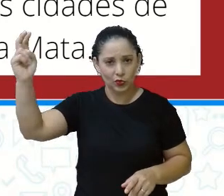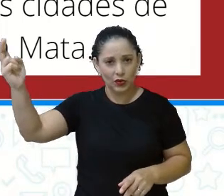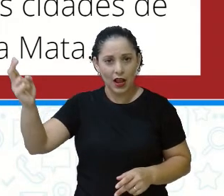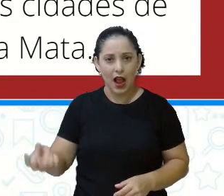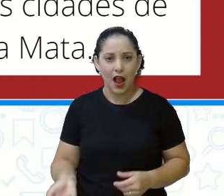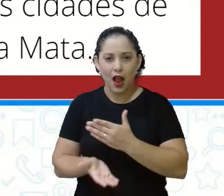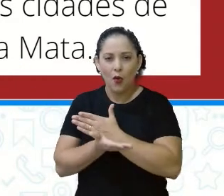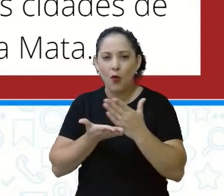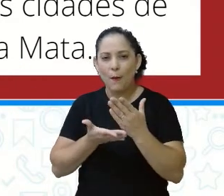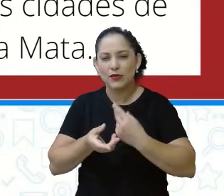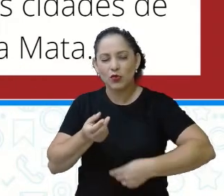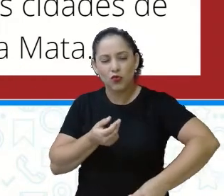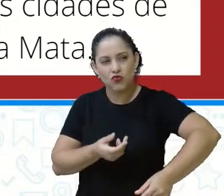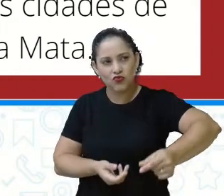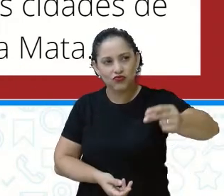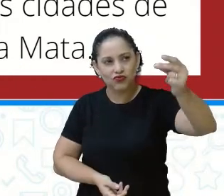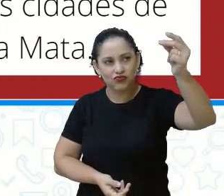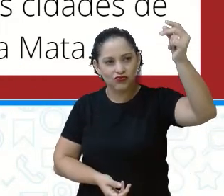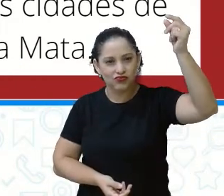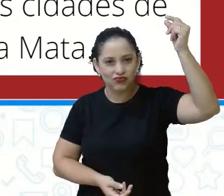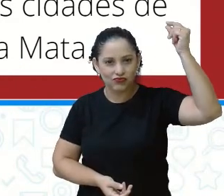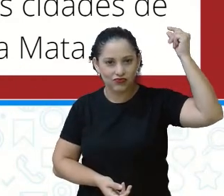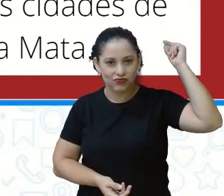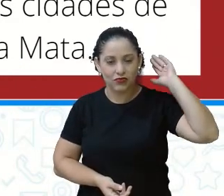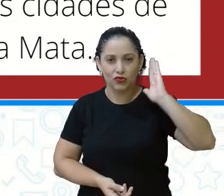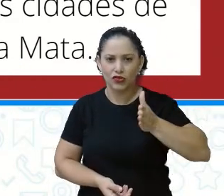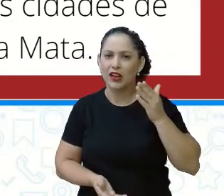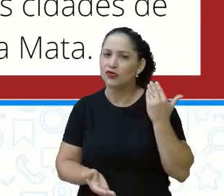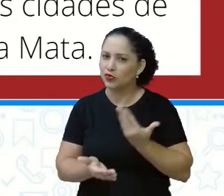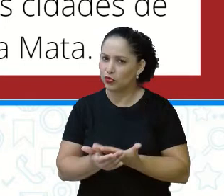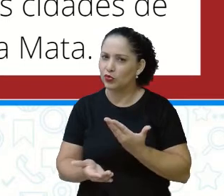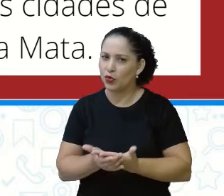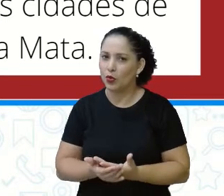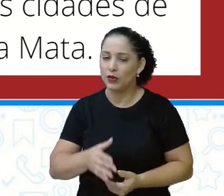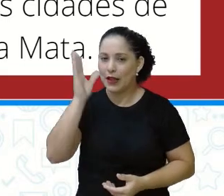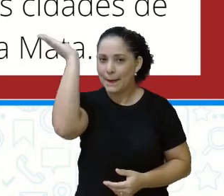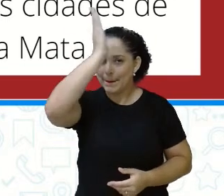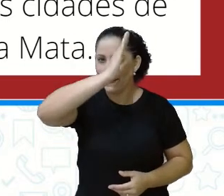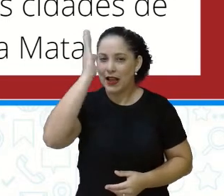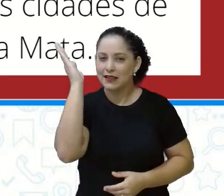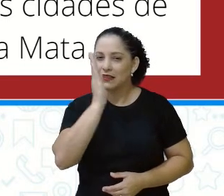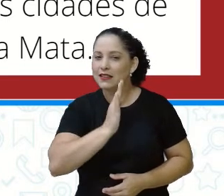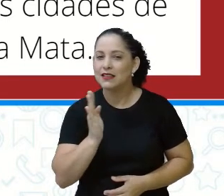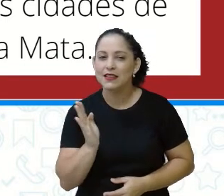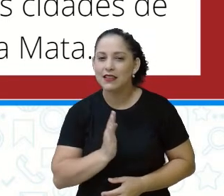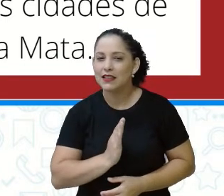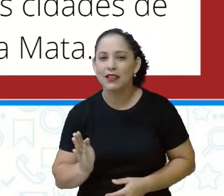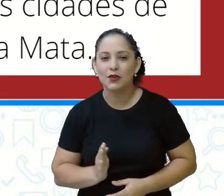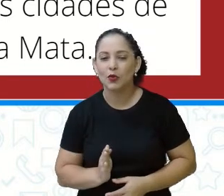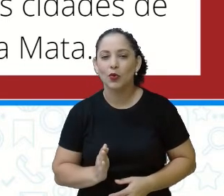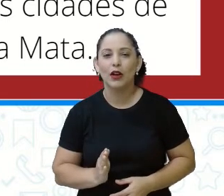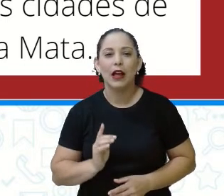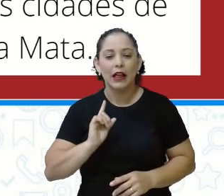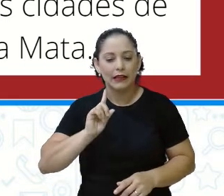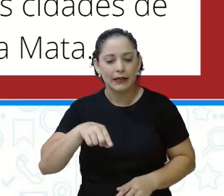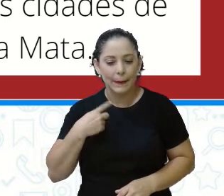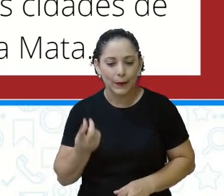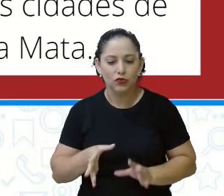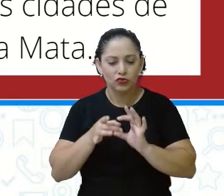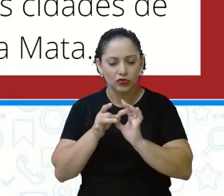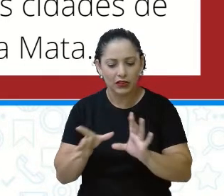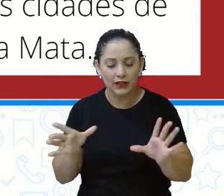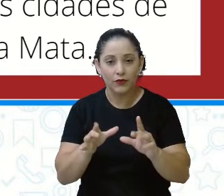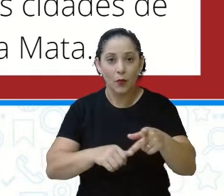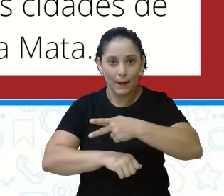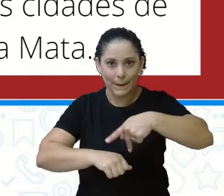Brasil colonial. Vocês lembram, a gente já estudou sobre isso. O Brasil era uma colônia, depois ficou independente, mas desde o